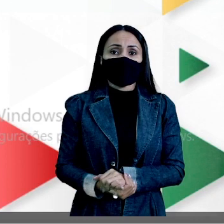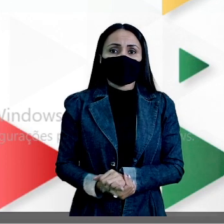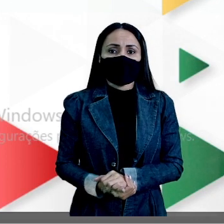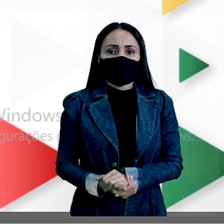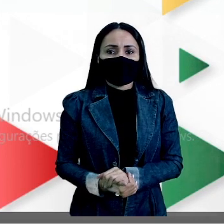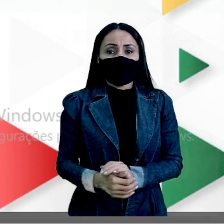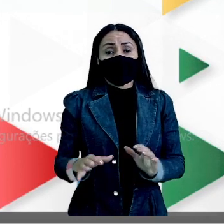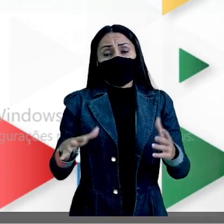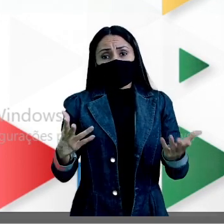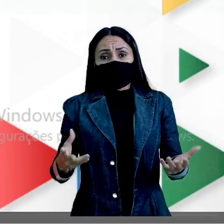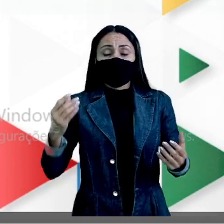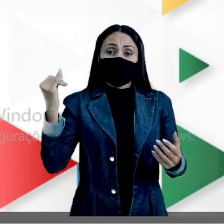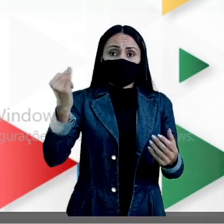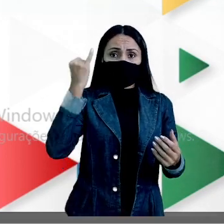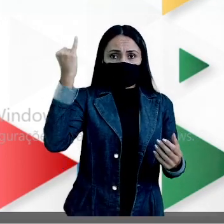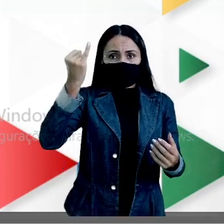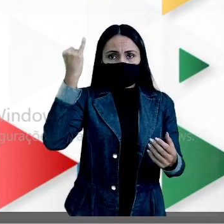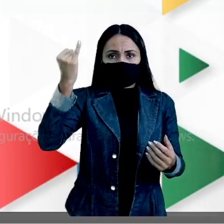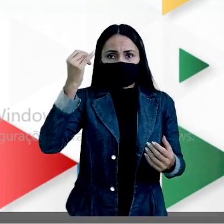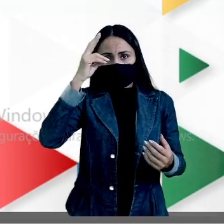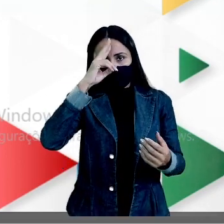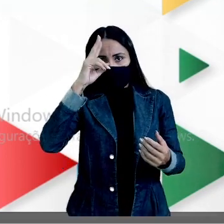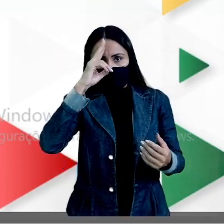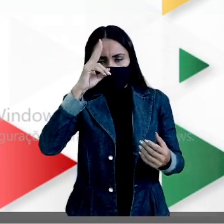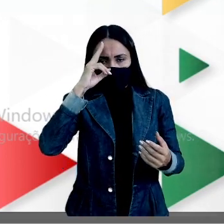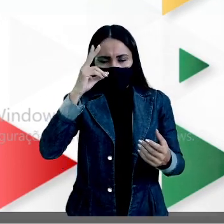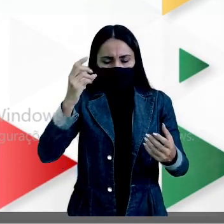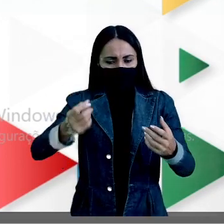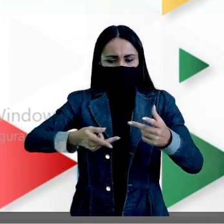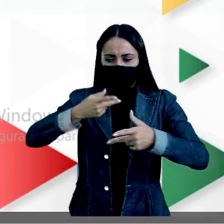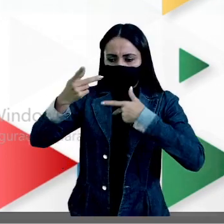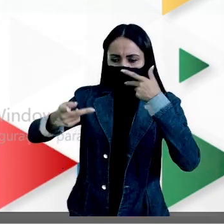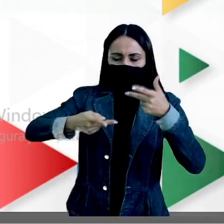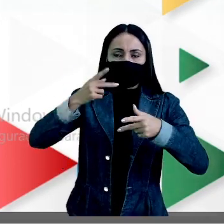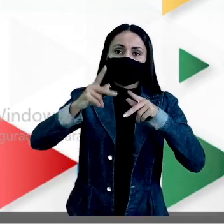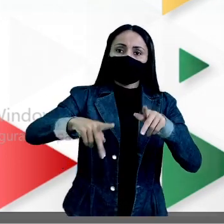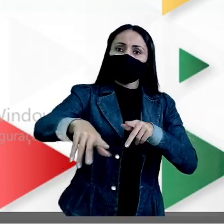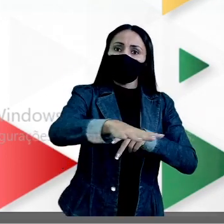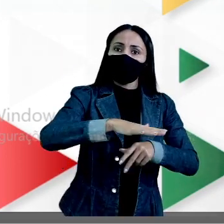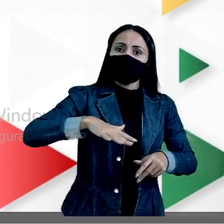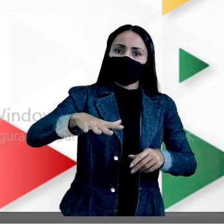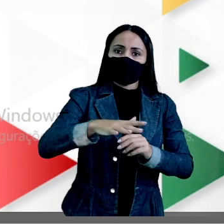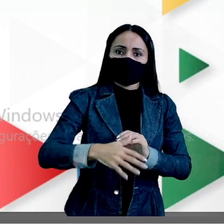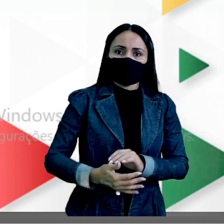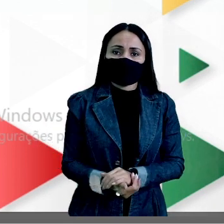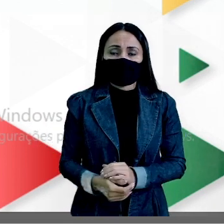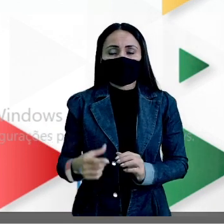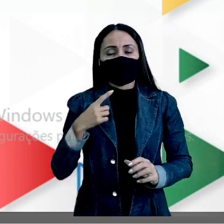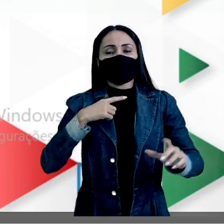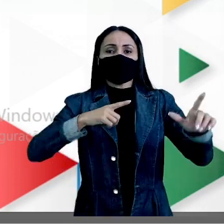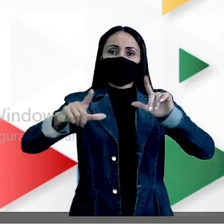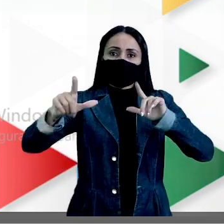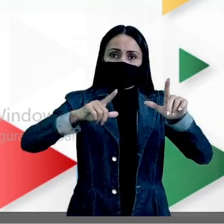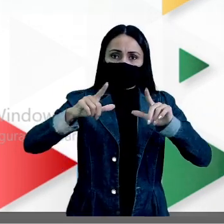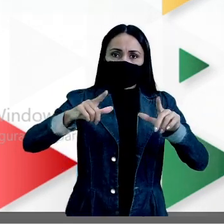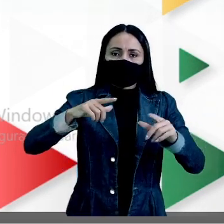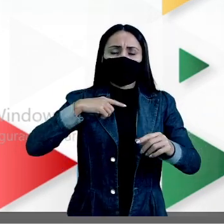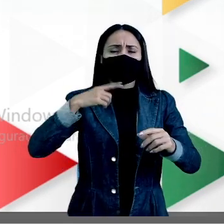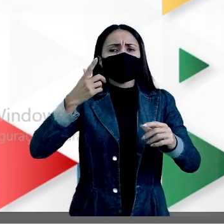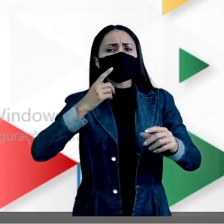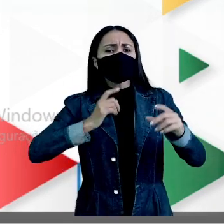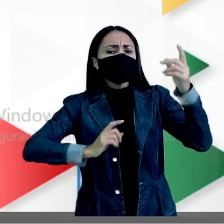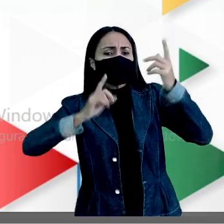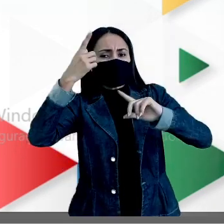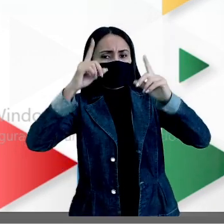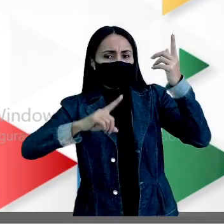é importante lembrar essa expressão do povo, porque muitas vezes, pela televisão, nós vemos aqui até um carnaval